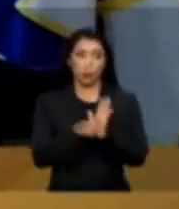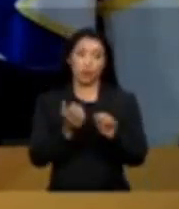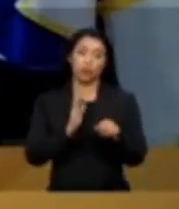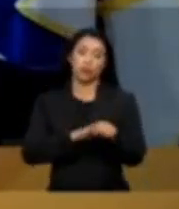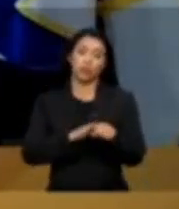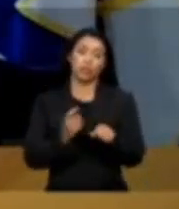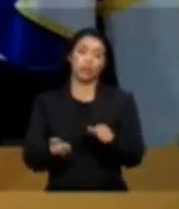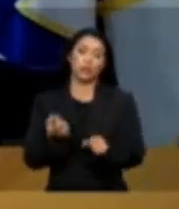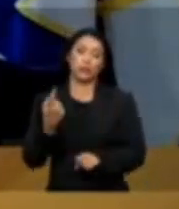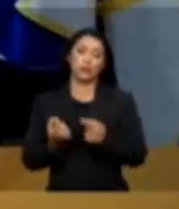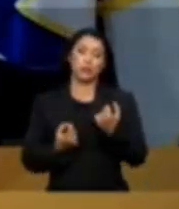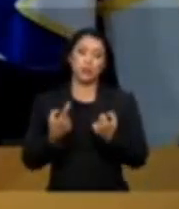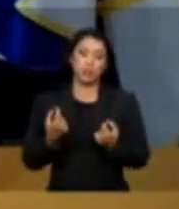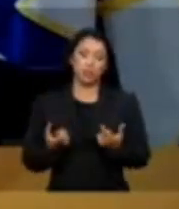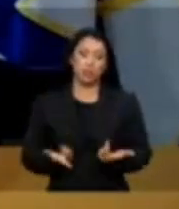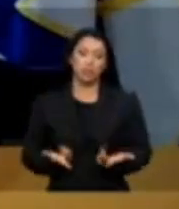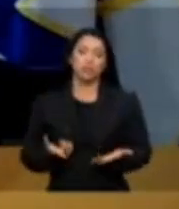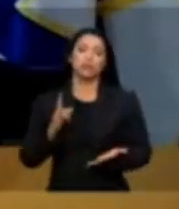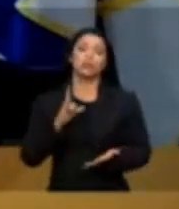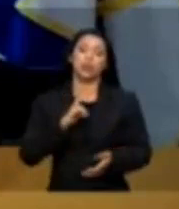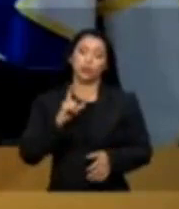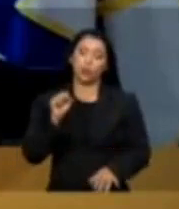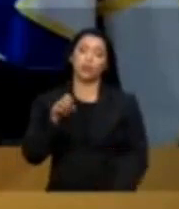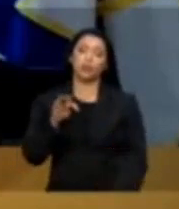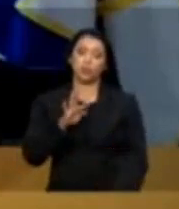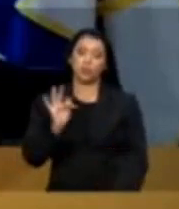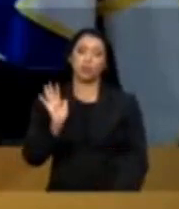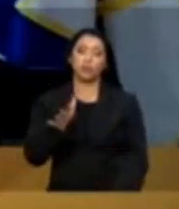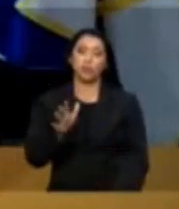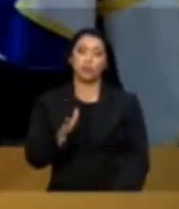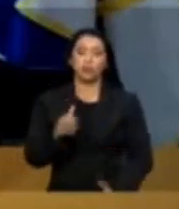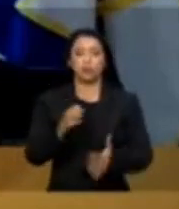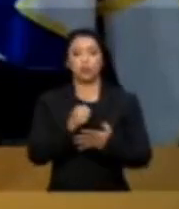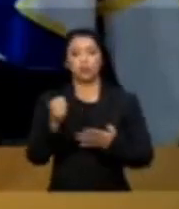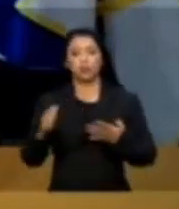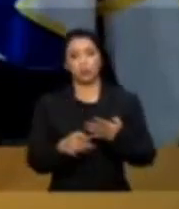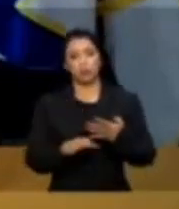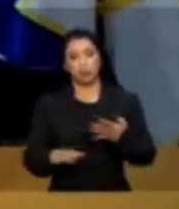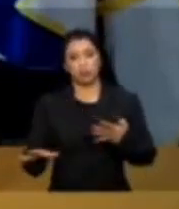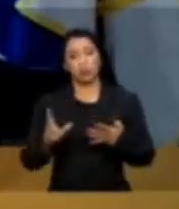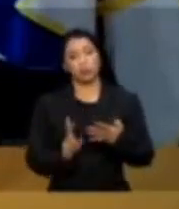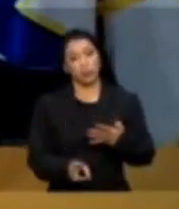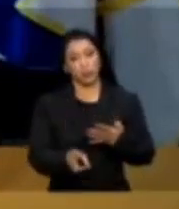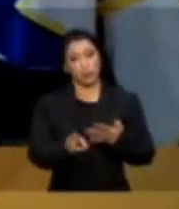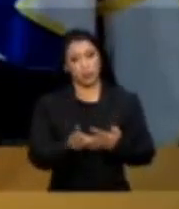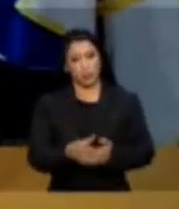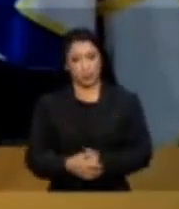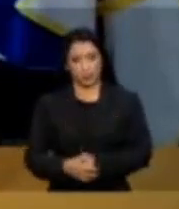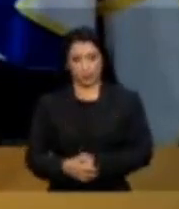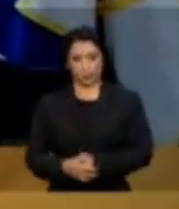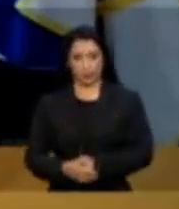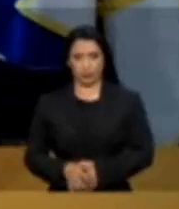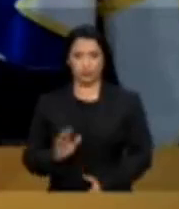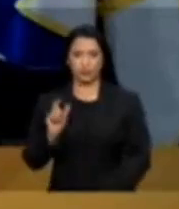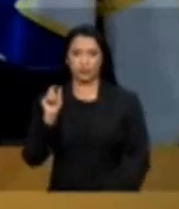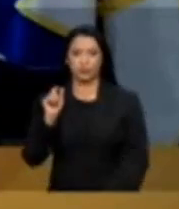temporal, como tem feito este egrégio Supremo Tribunal em jurisprudência que há de ser mantida. Quem